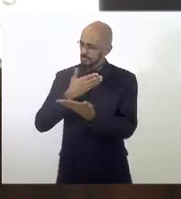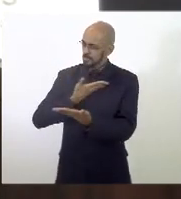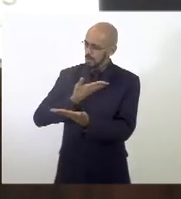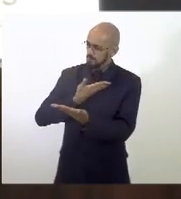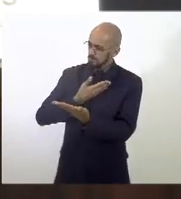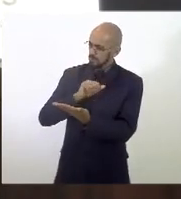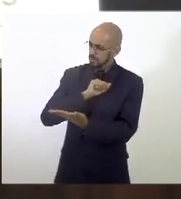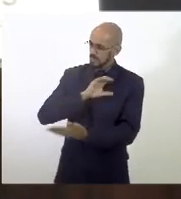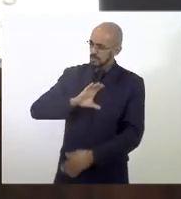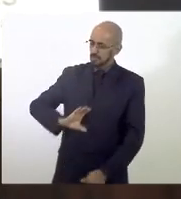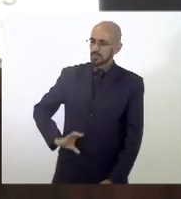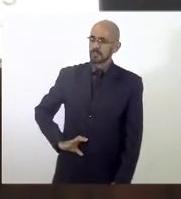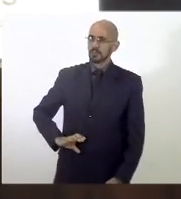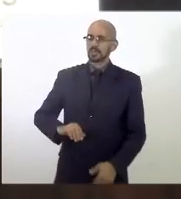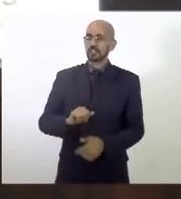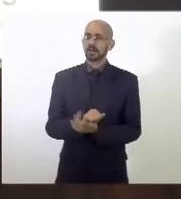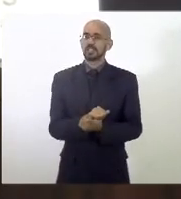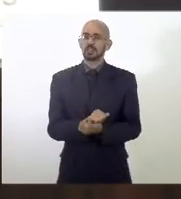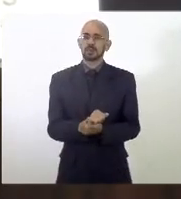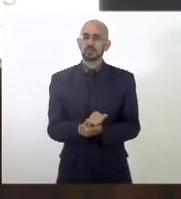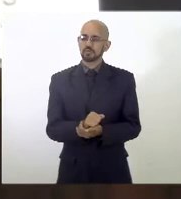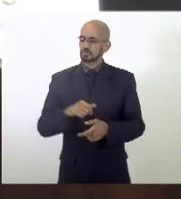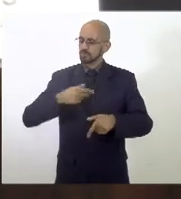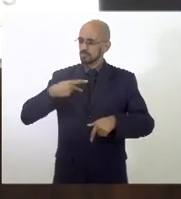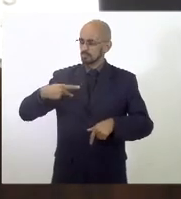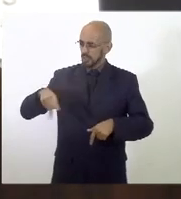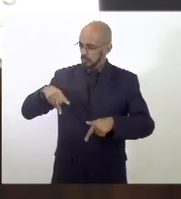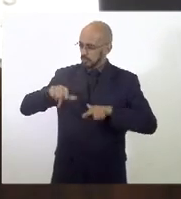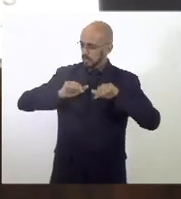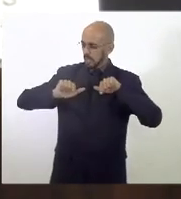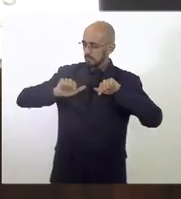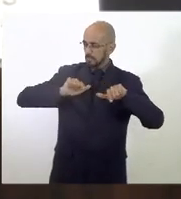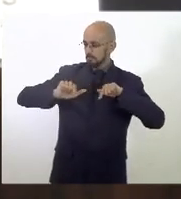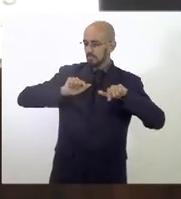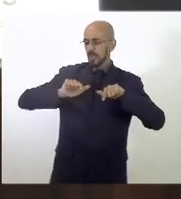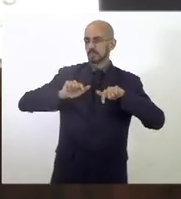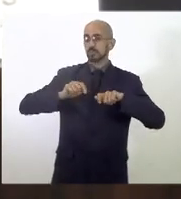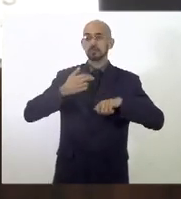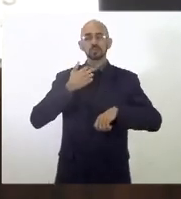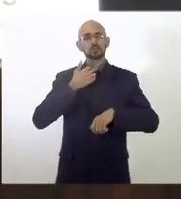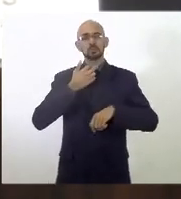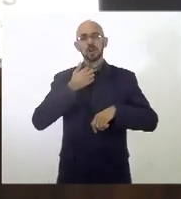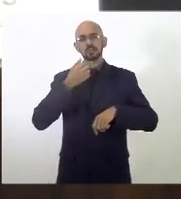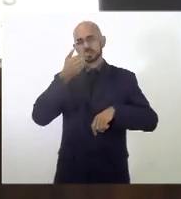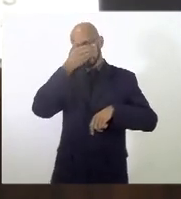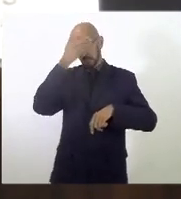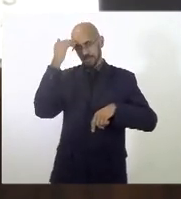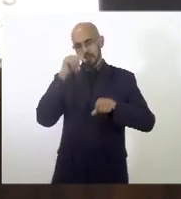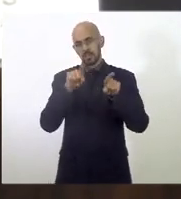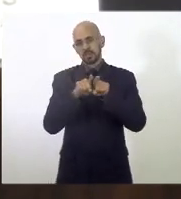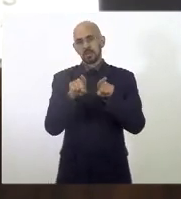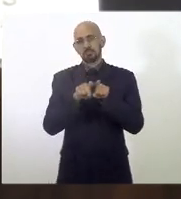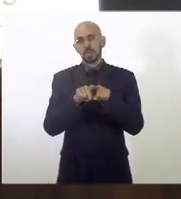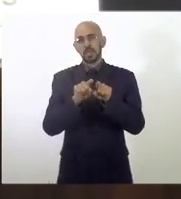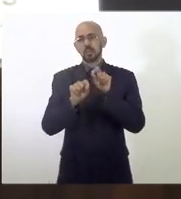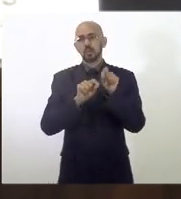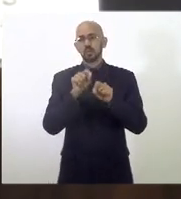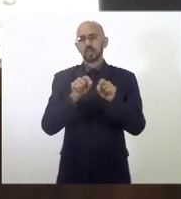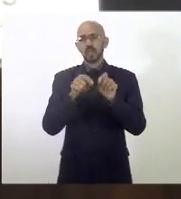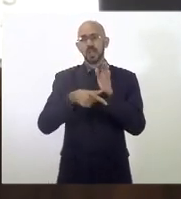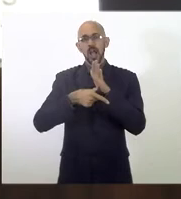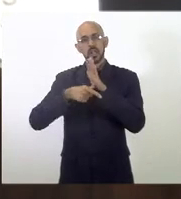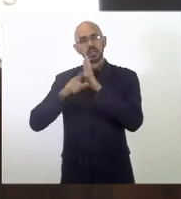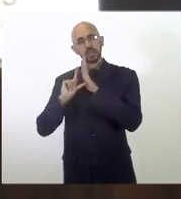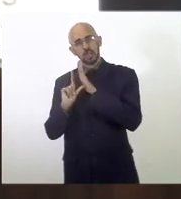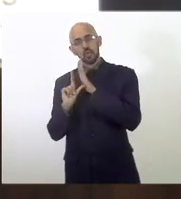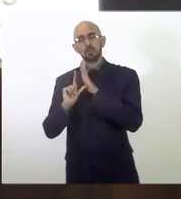André, a sua eficiência, o seu trabalho. Também não poderia aqui esquecer, né, o nosso antecessor, nosso